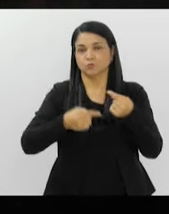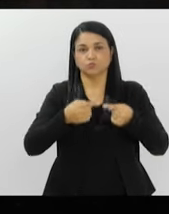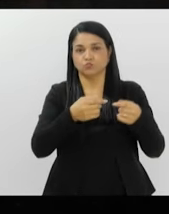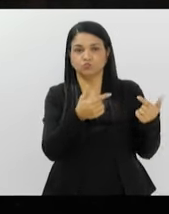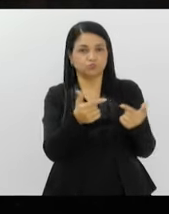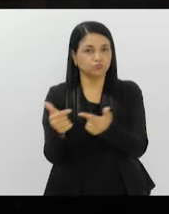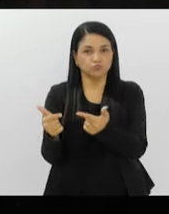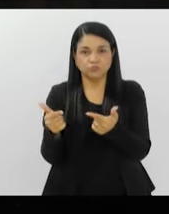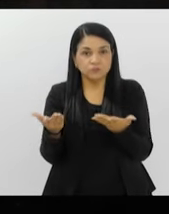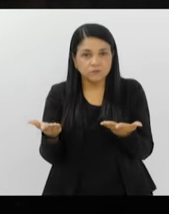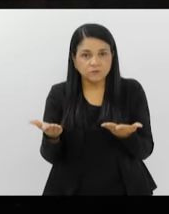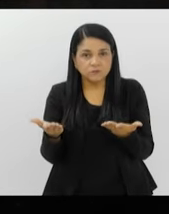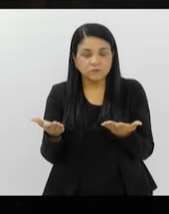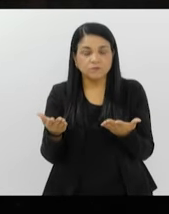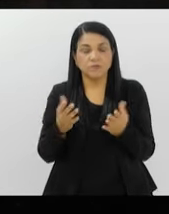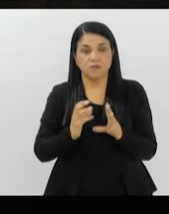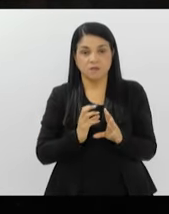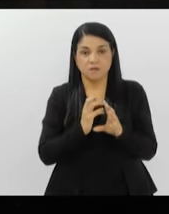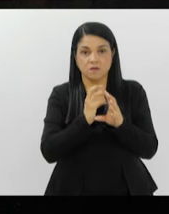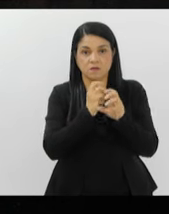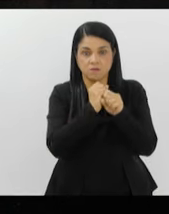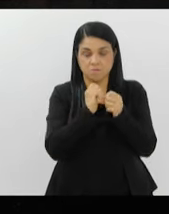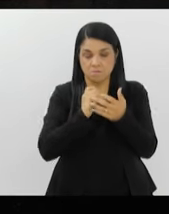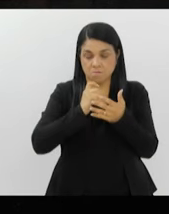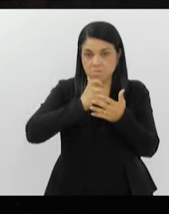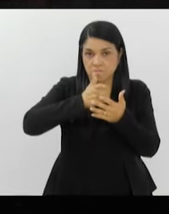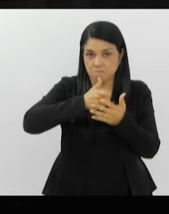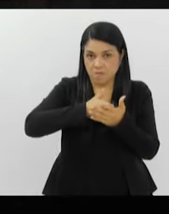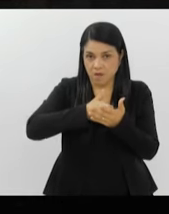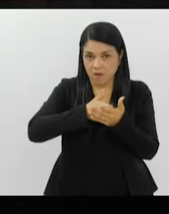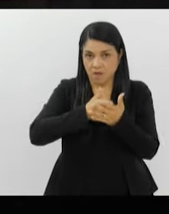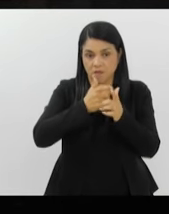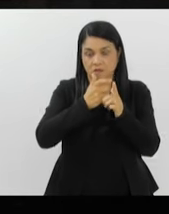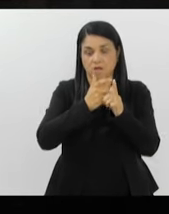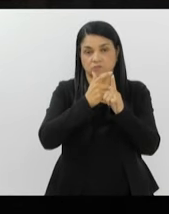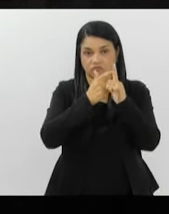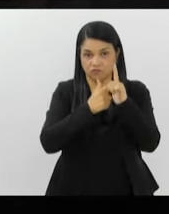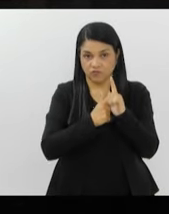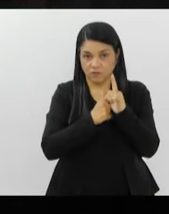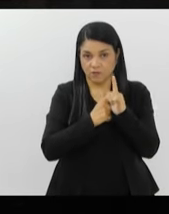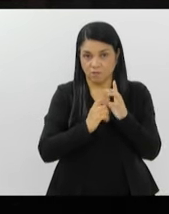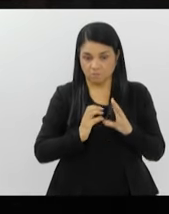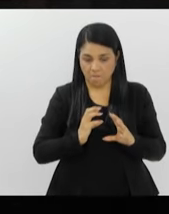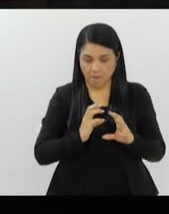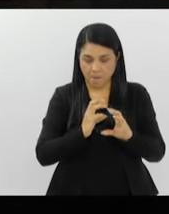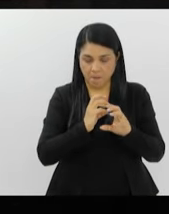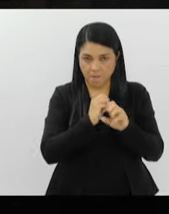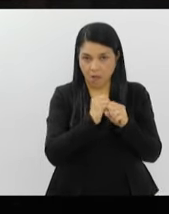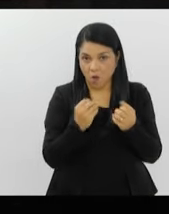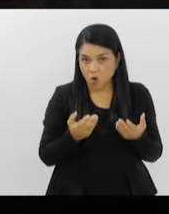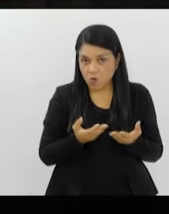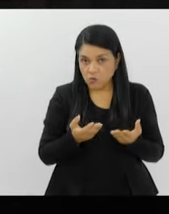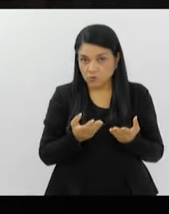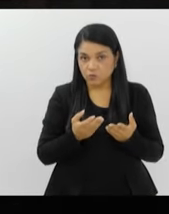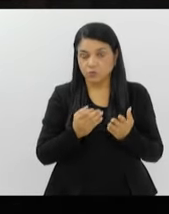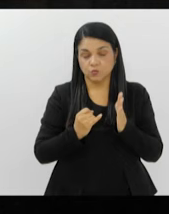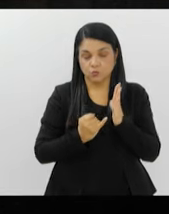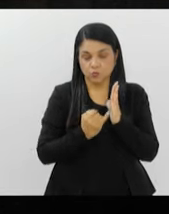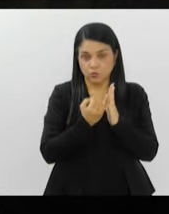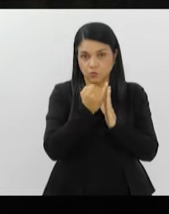gente calcular pagamento da dívida hoje mesmo com